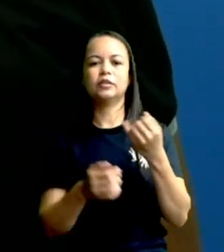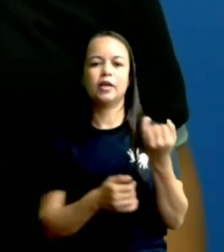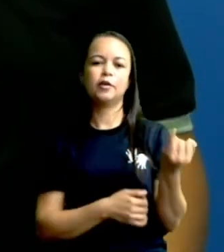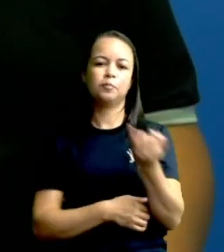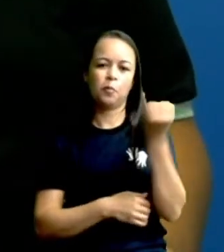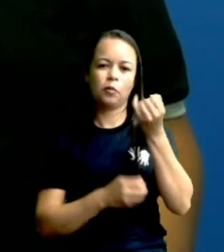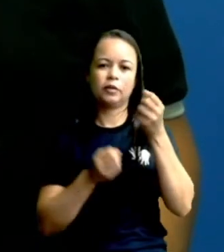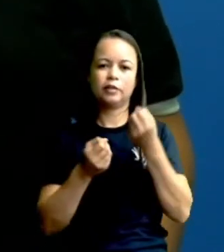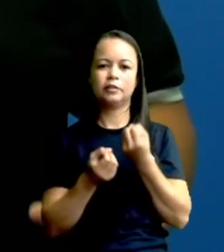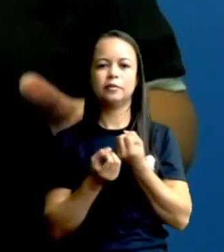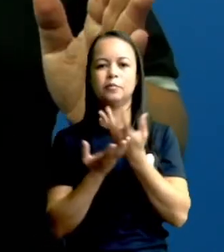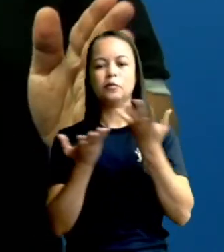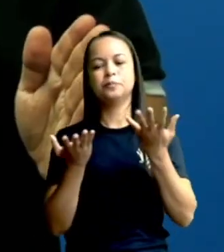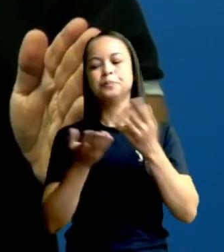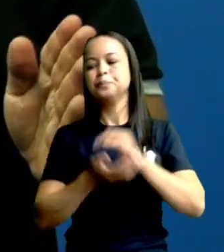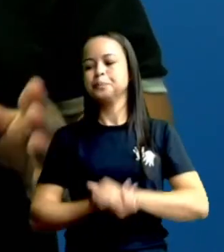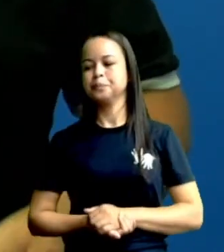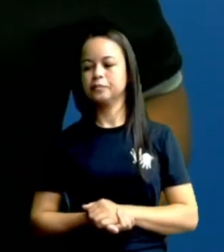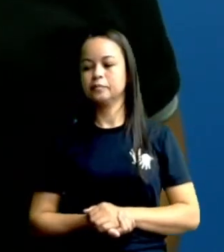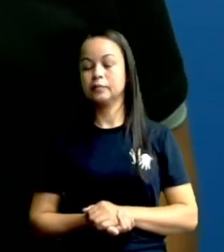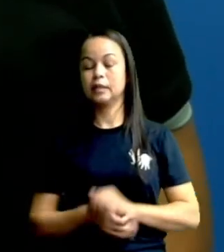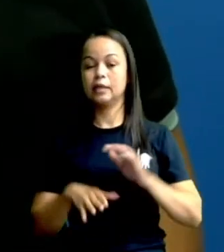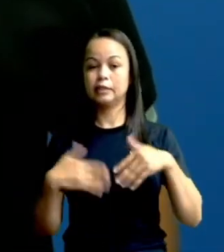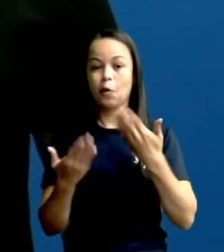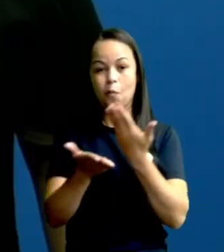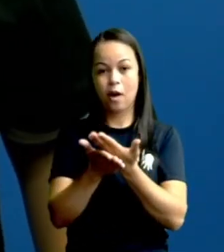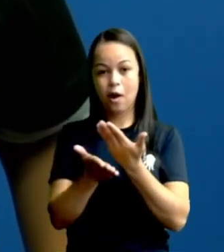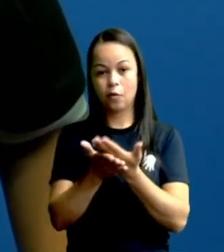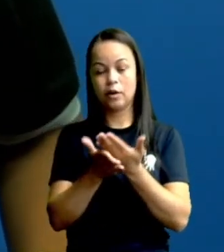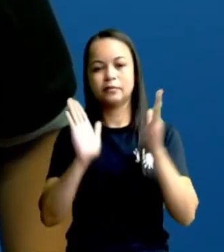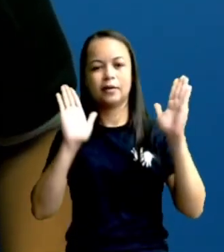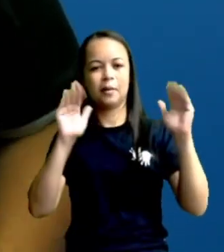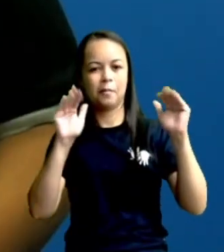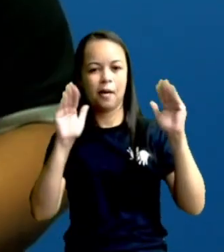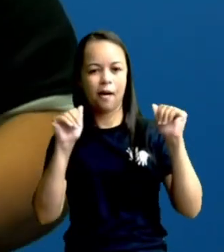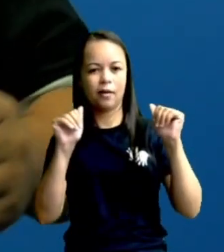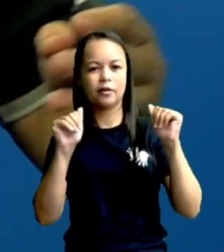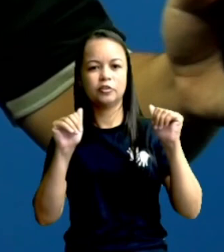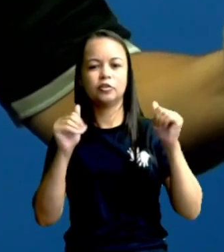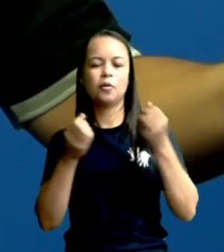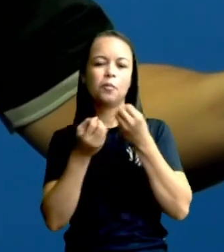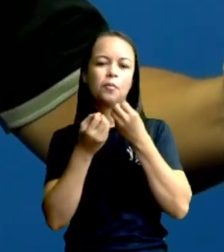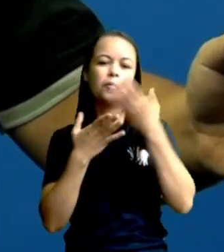gente? Então, a aula foi essa. Até mais, gente.